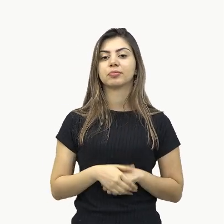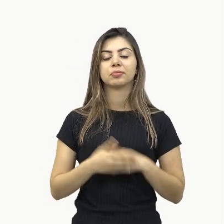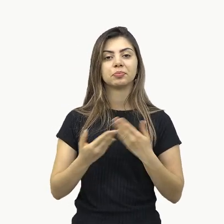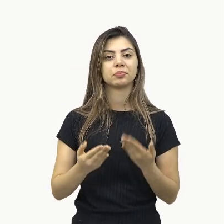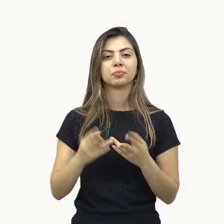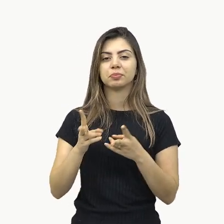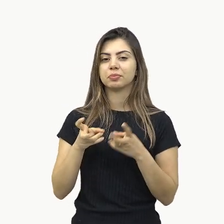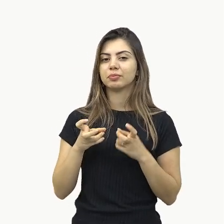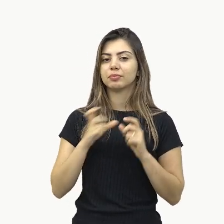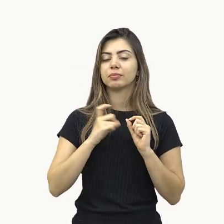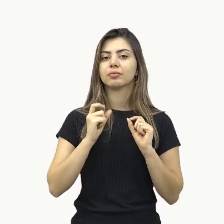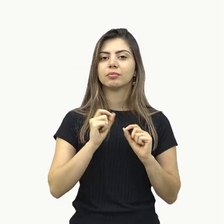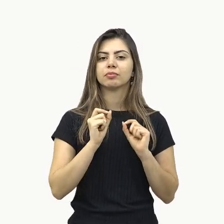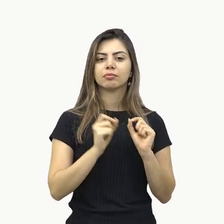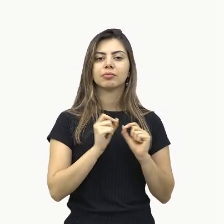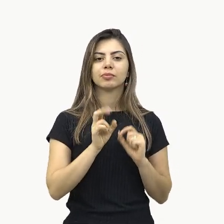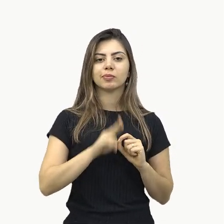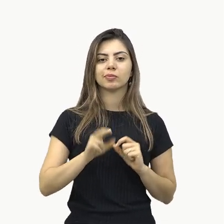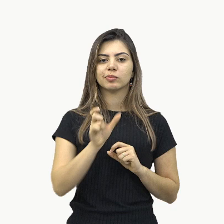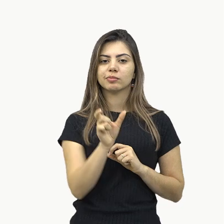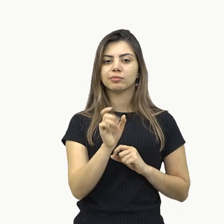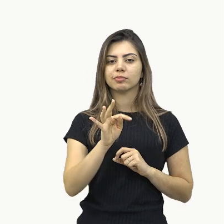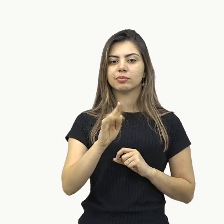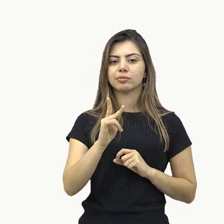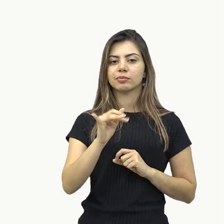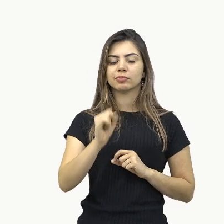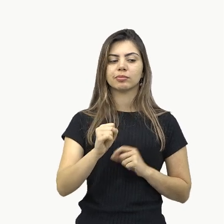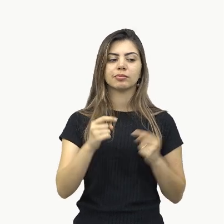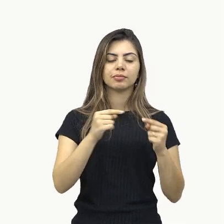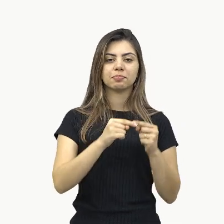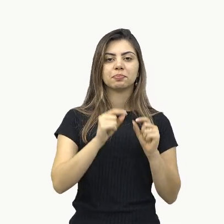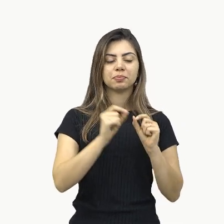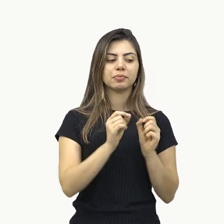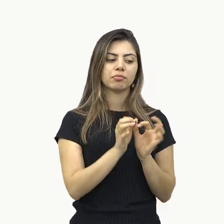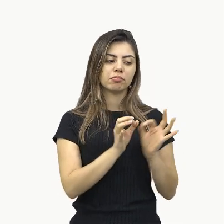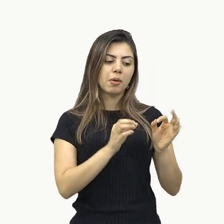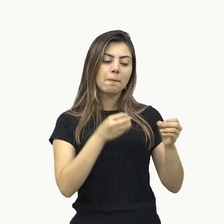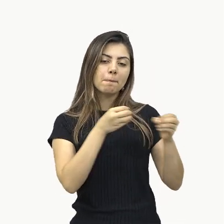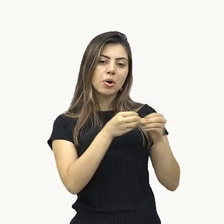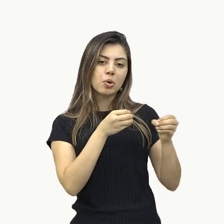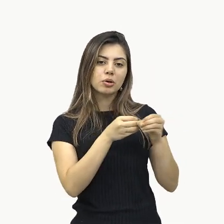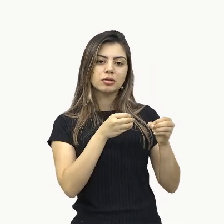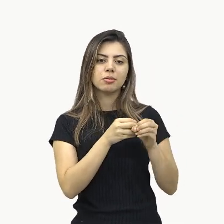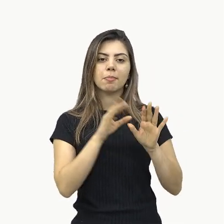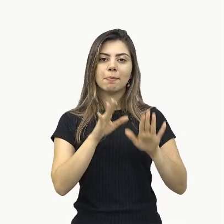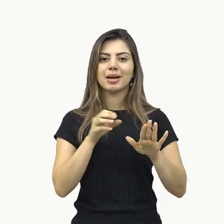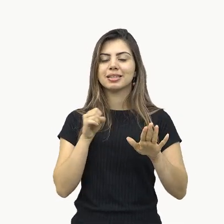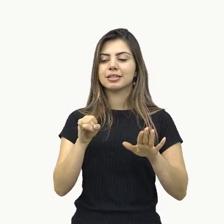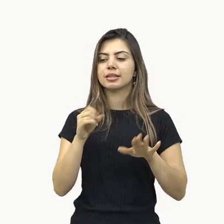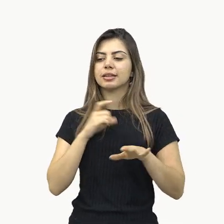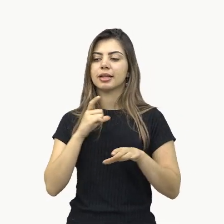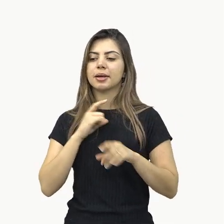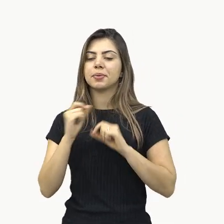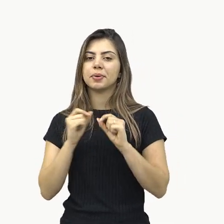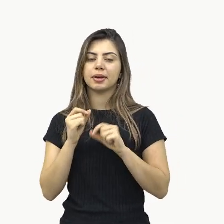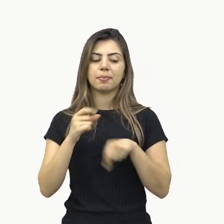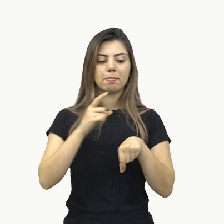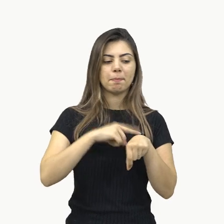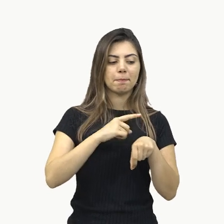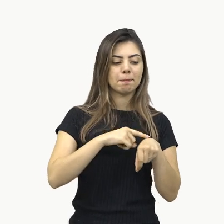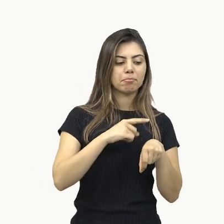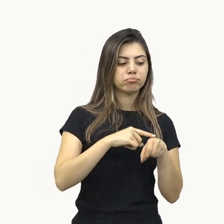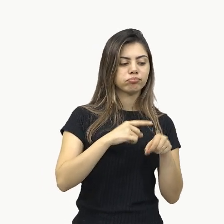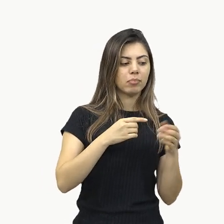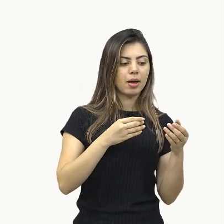estou apontando algo próximo de mim na distância, relacionado à distância. Agora, perto de mim em relação a tempo, time. This morning,